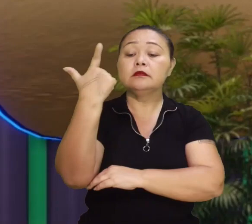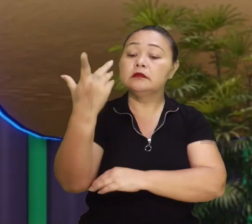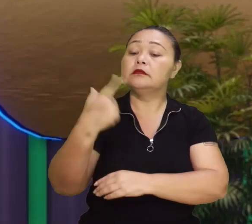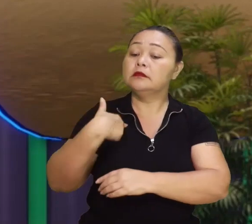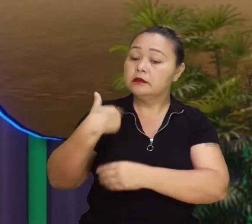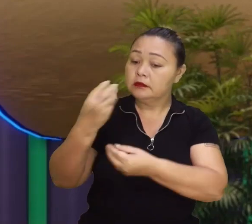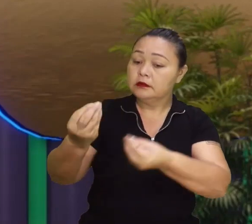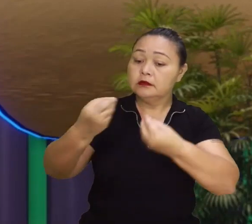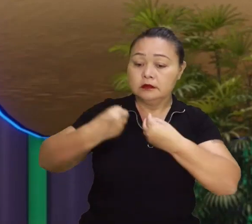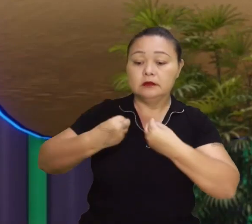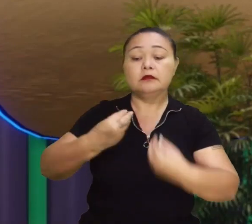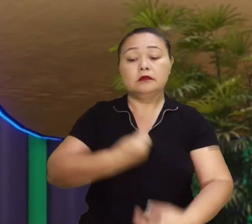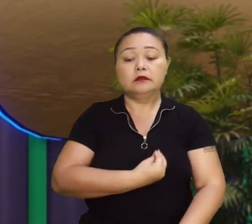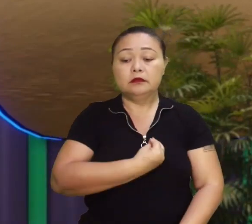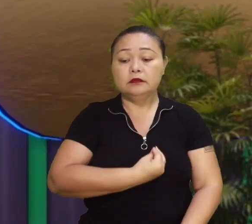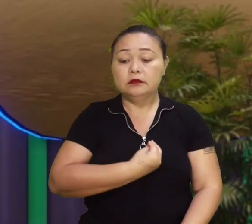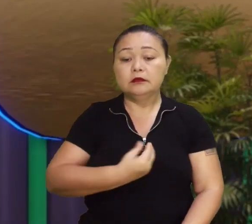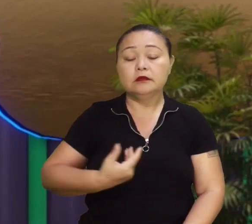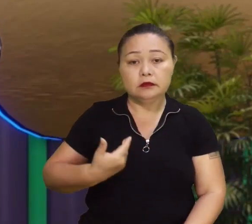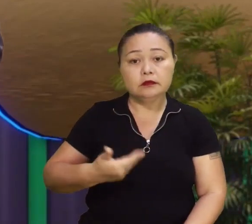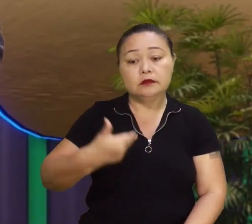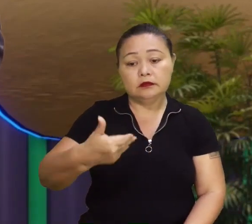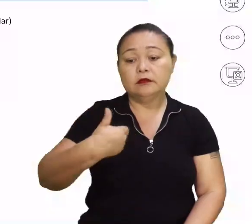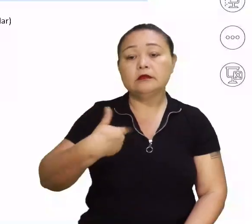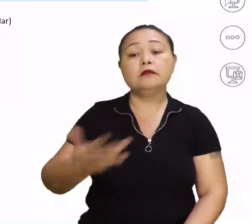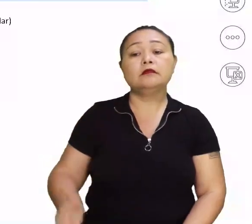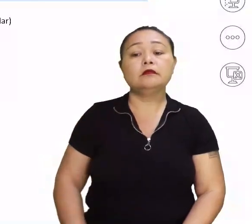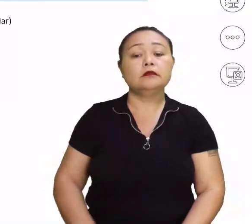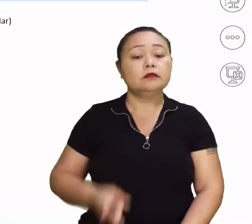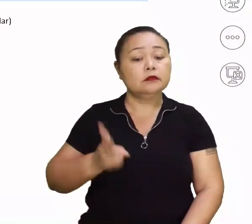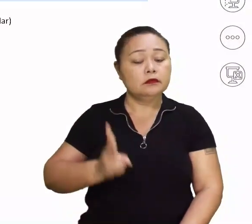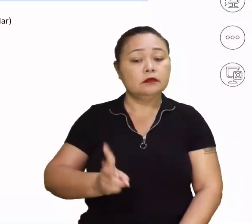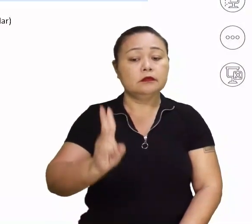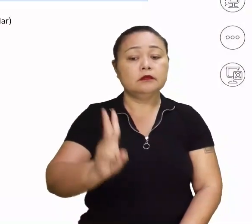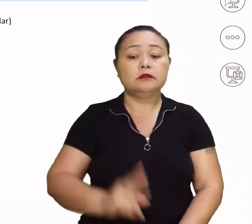manter. Ok? Fica a dica aí. Vamos lá, continuando.